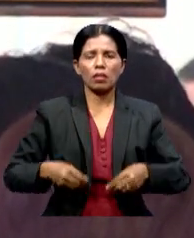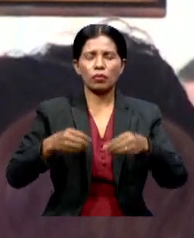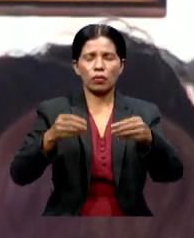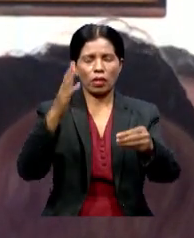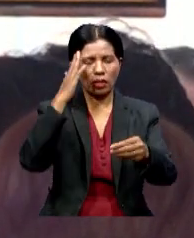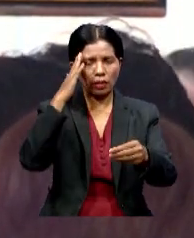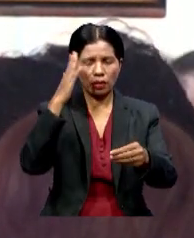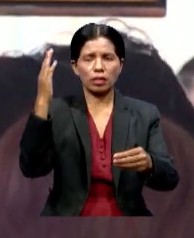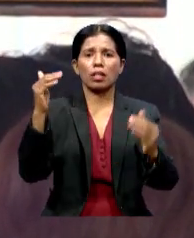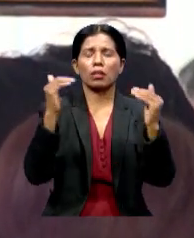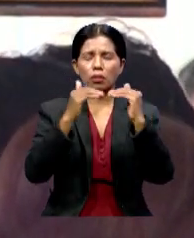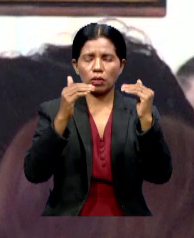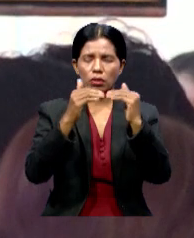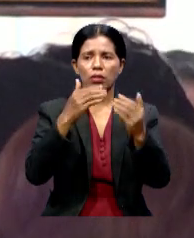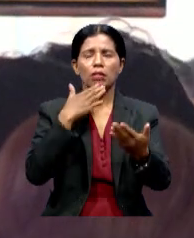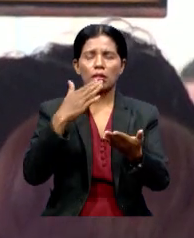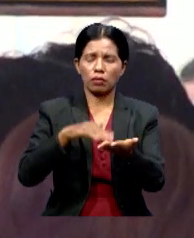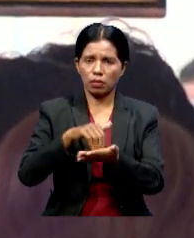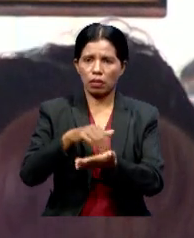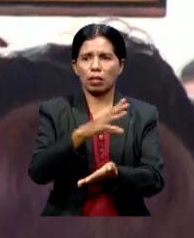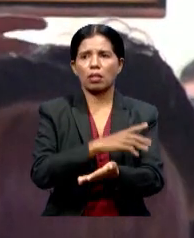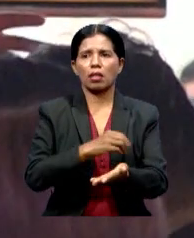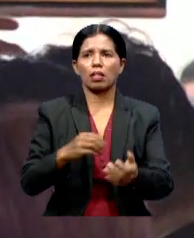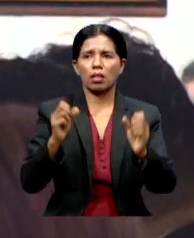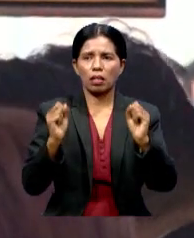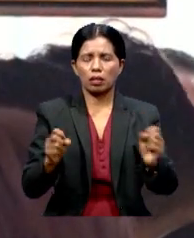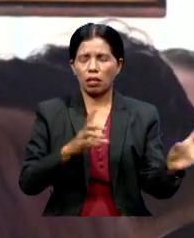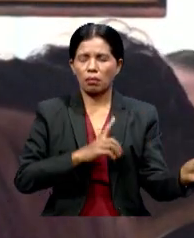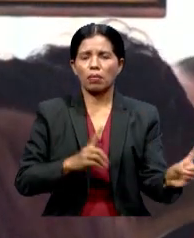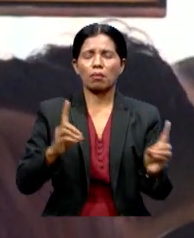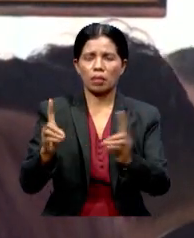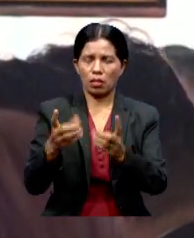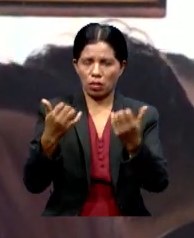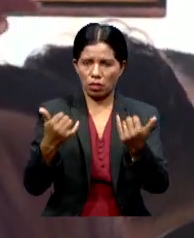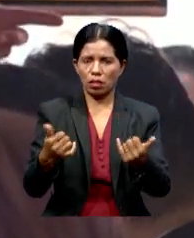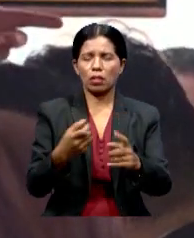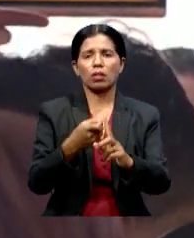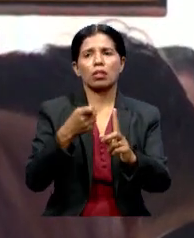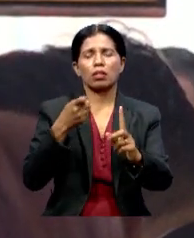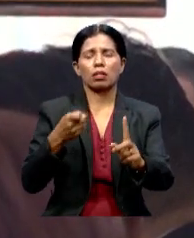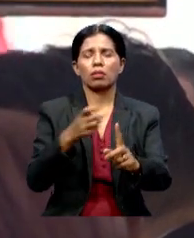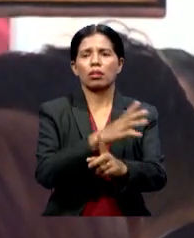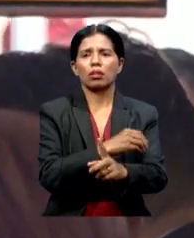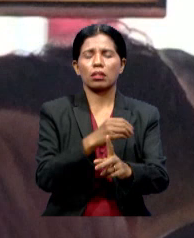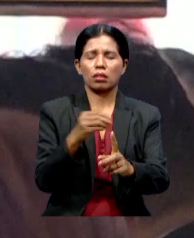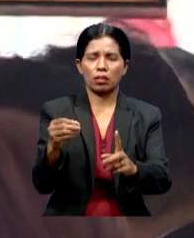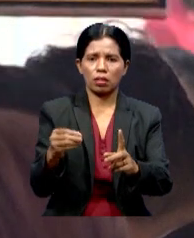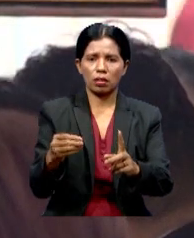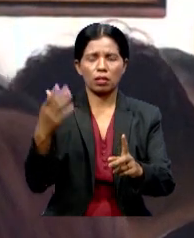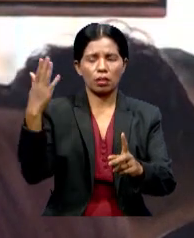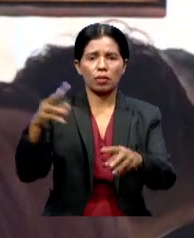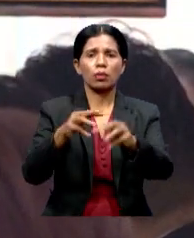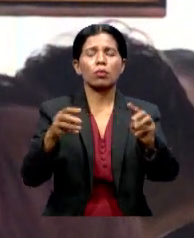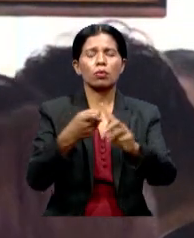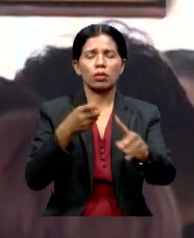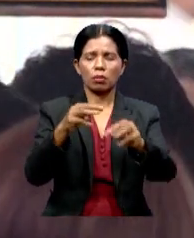e a diálogo não é franco mas genuíno. A tu ali implementa da DAO, use potencialidades e a cada